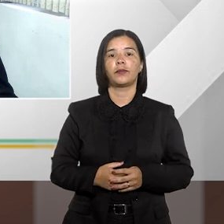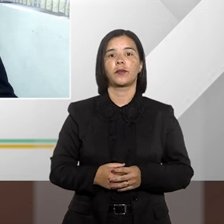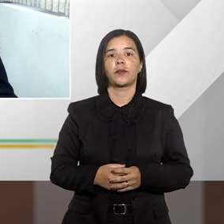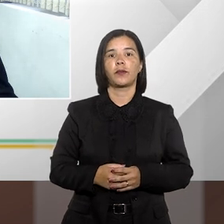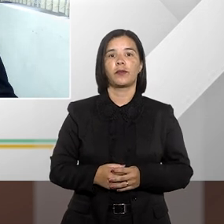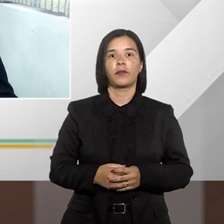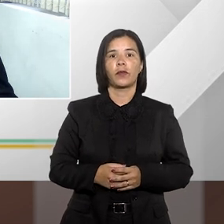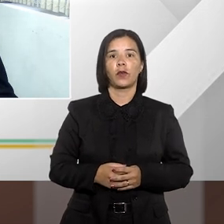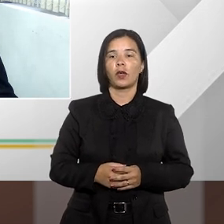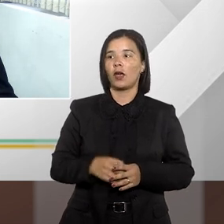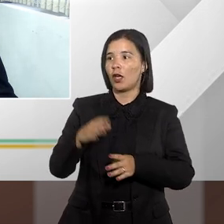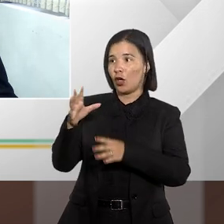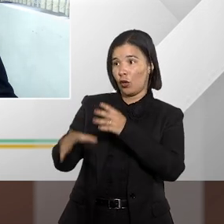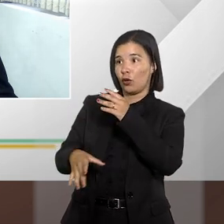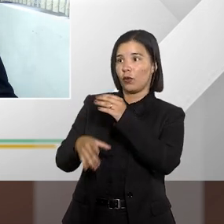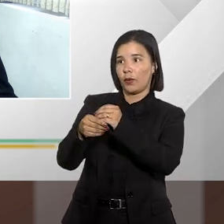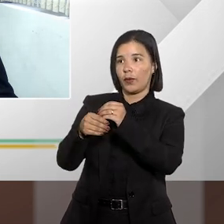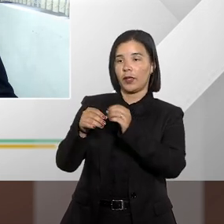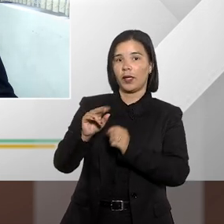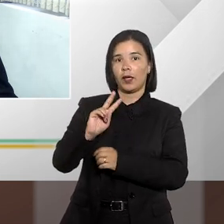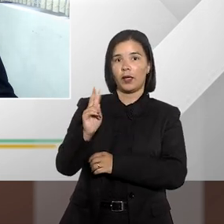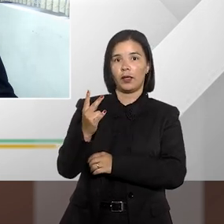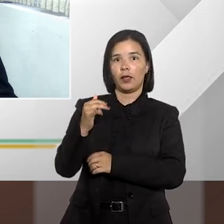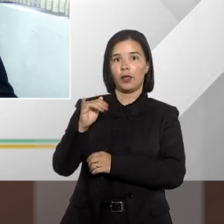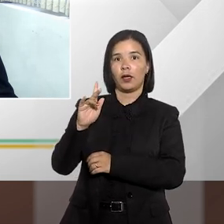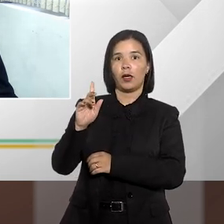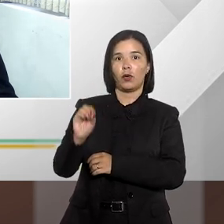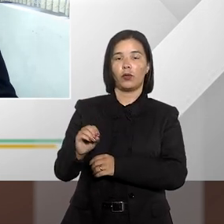E algo que você gostaria de complementar?